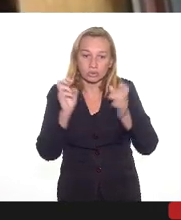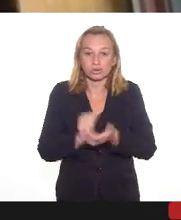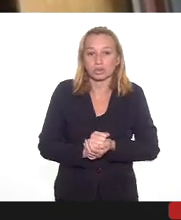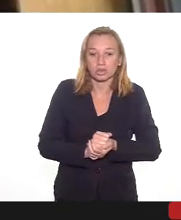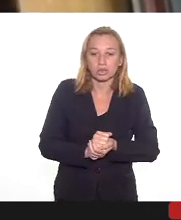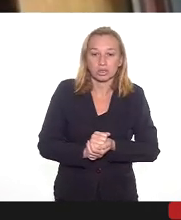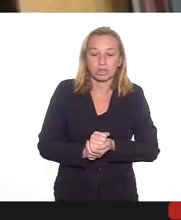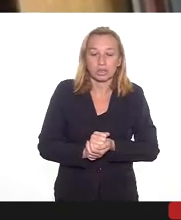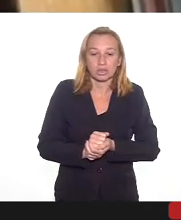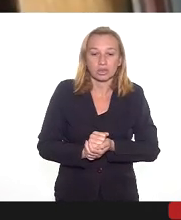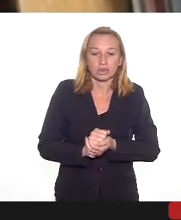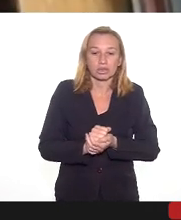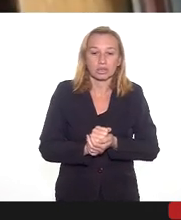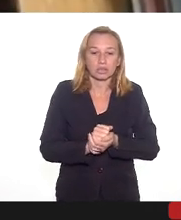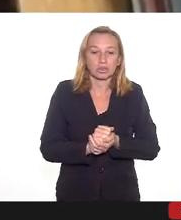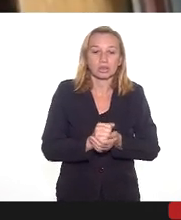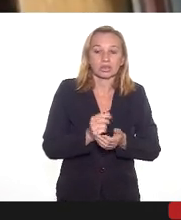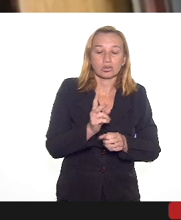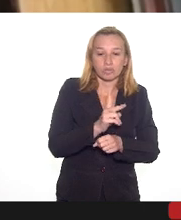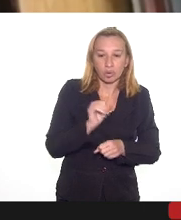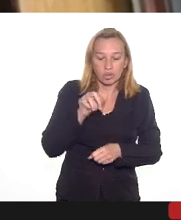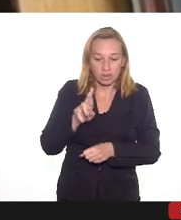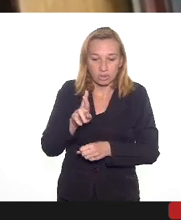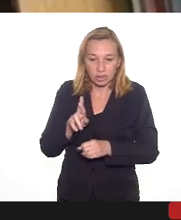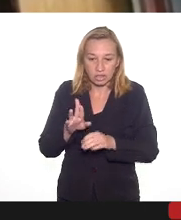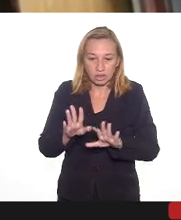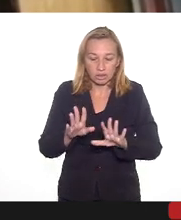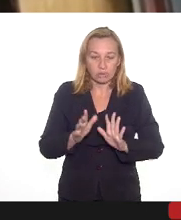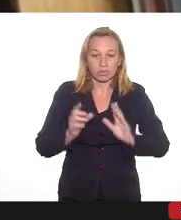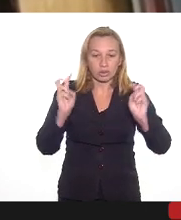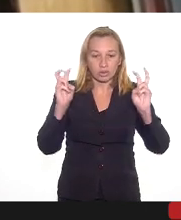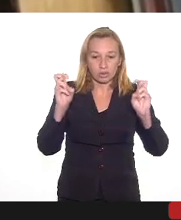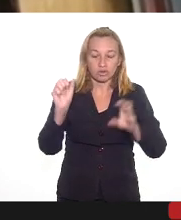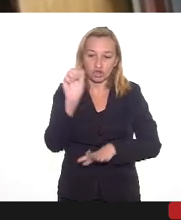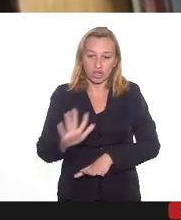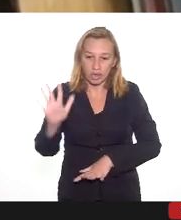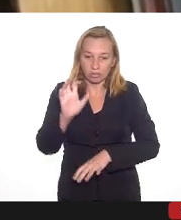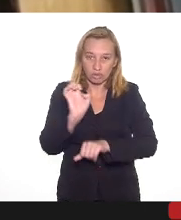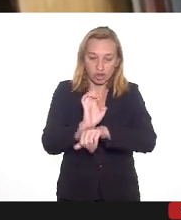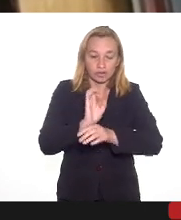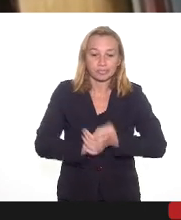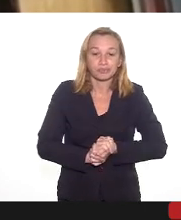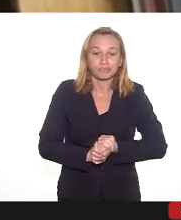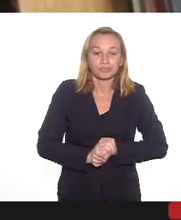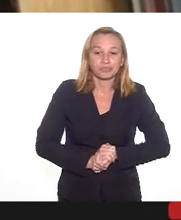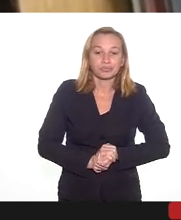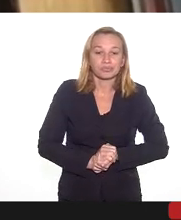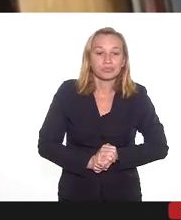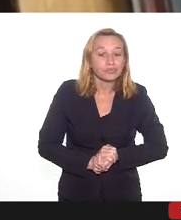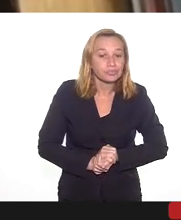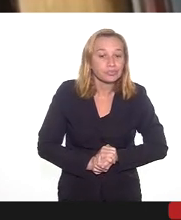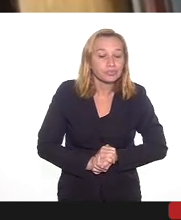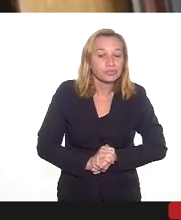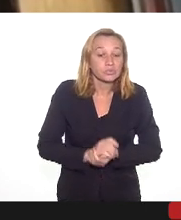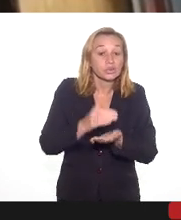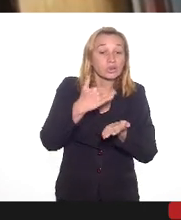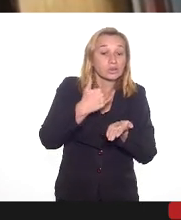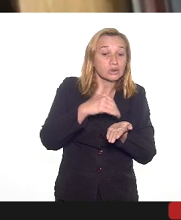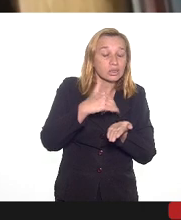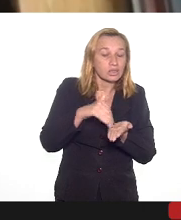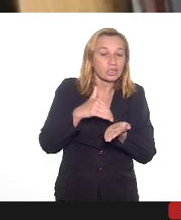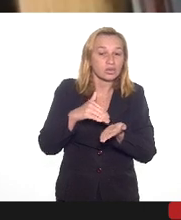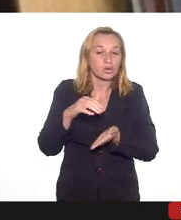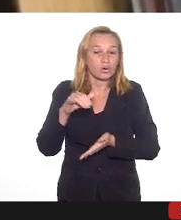regime, especialmente sobre as posições da Procuradoria, né, Geral do Estado. Enfim, o secretário